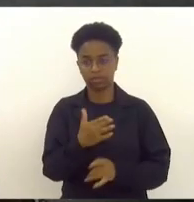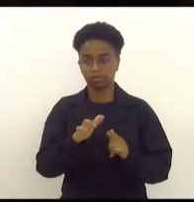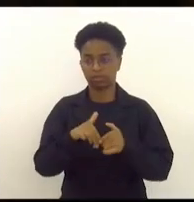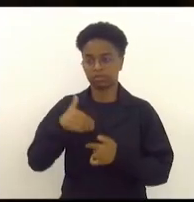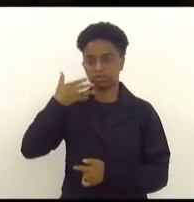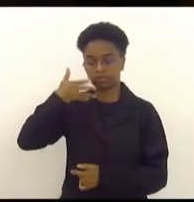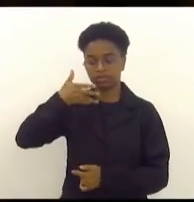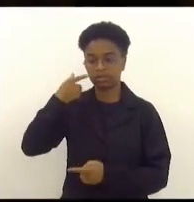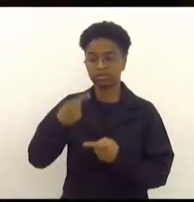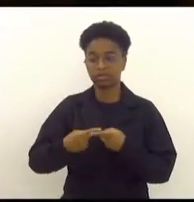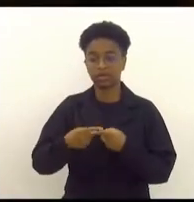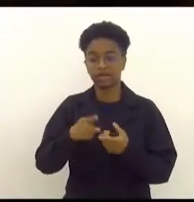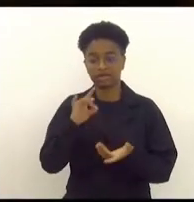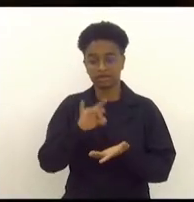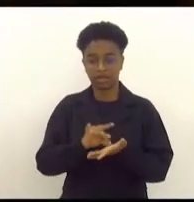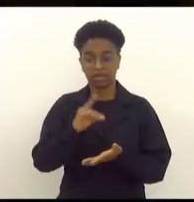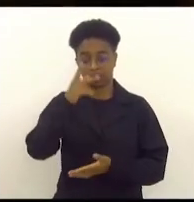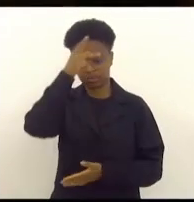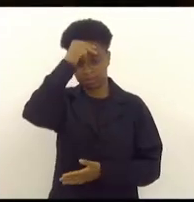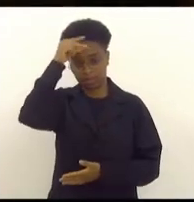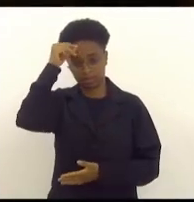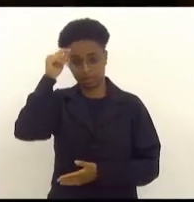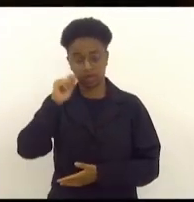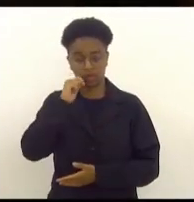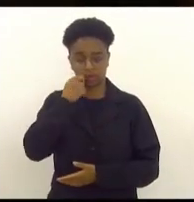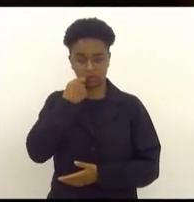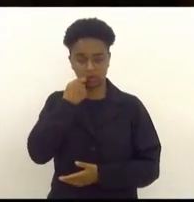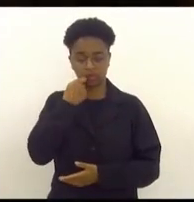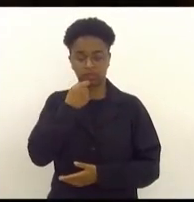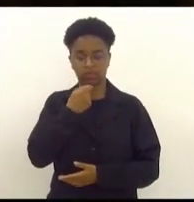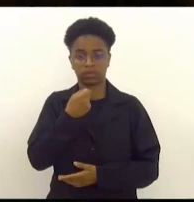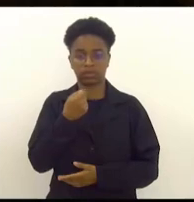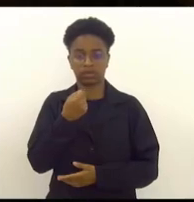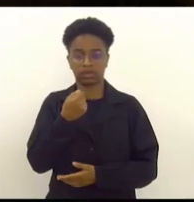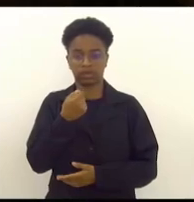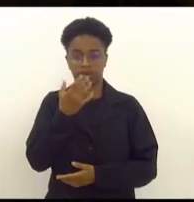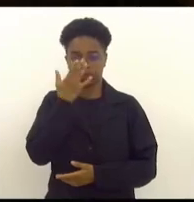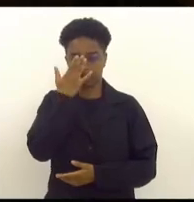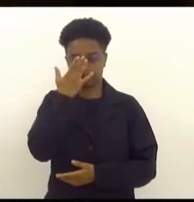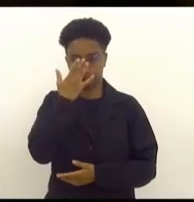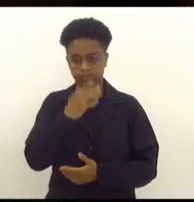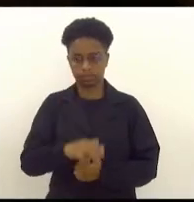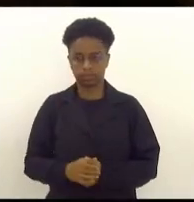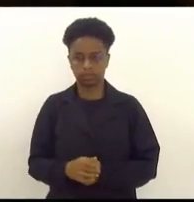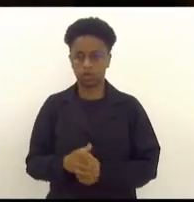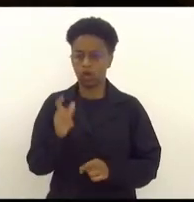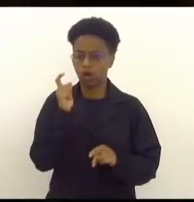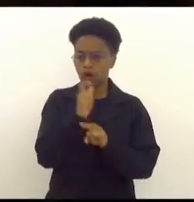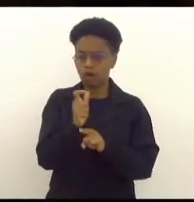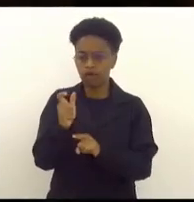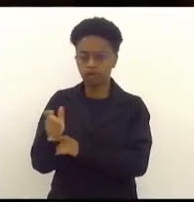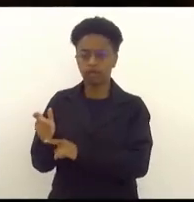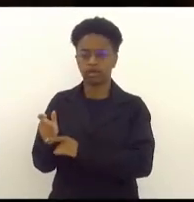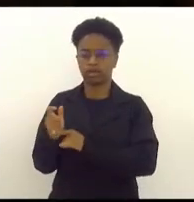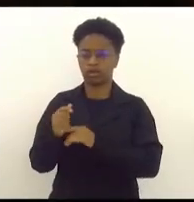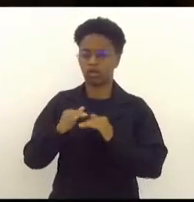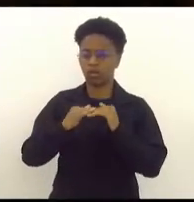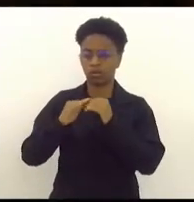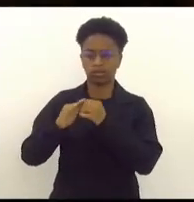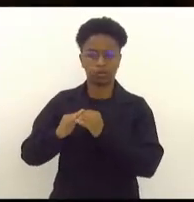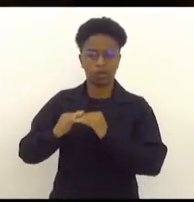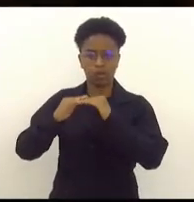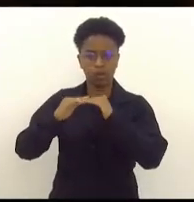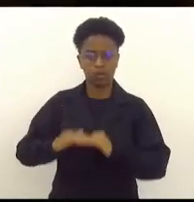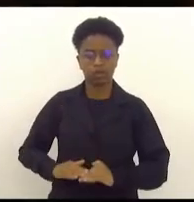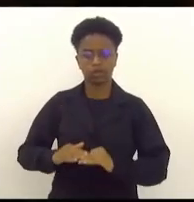Porque de fato o próprio Prefeito Eduardo Paes que desqualificou ofendeu humilhou